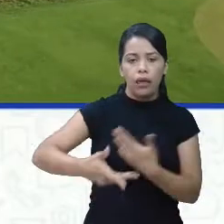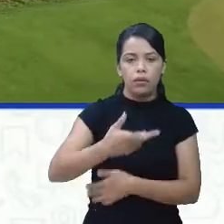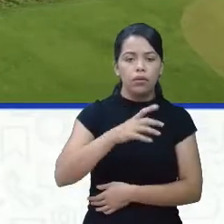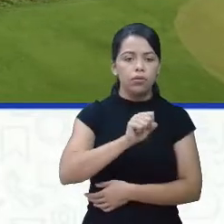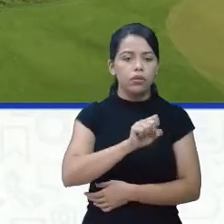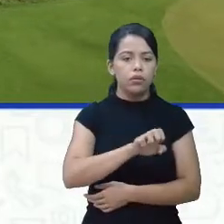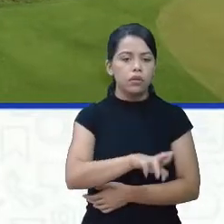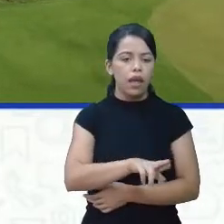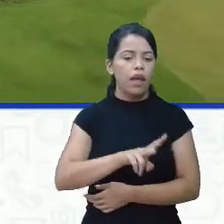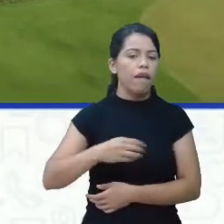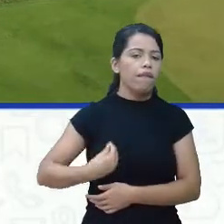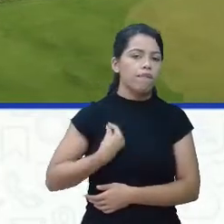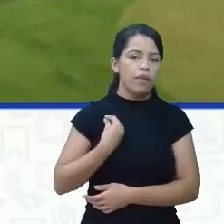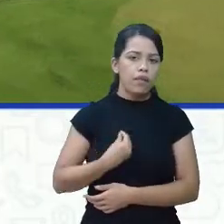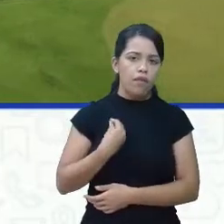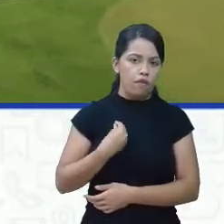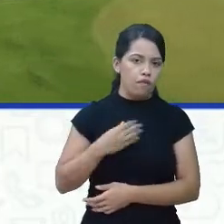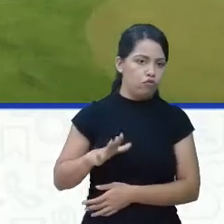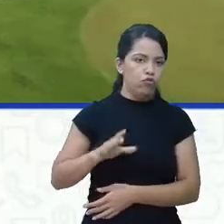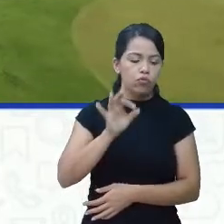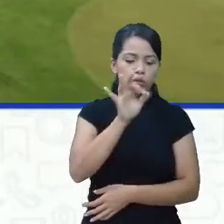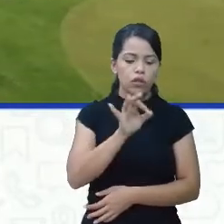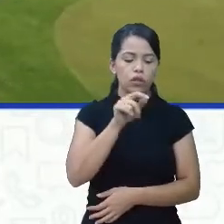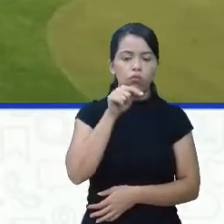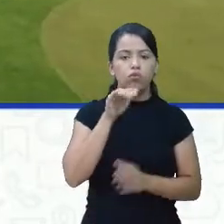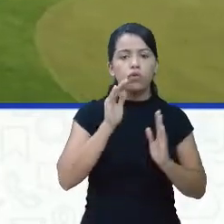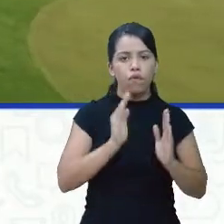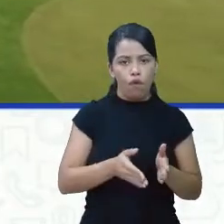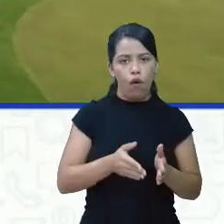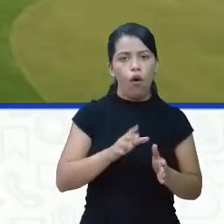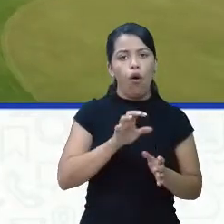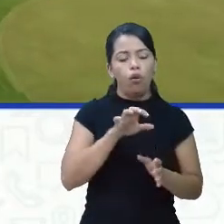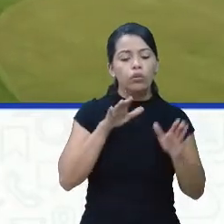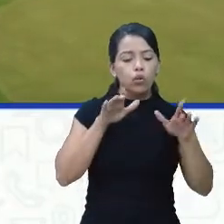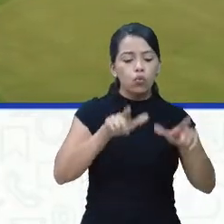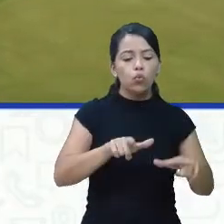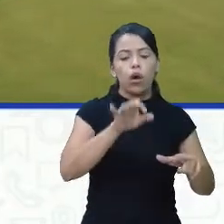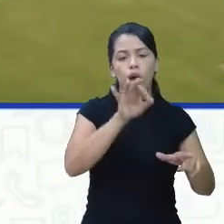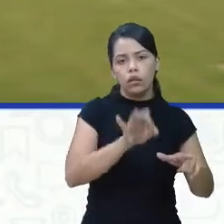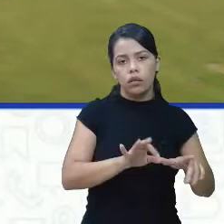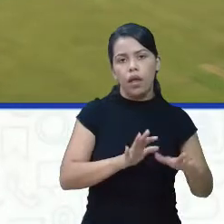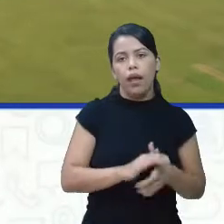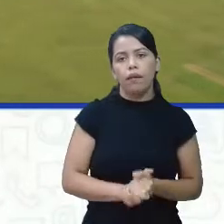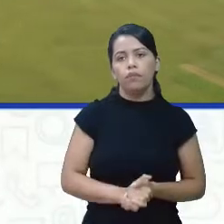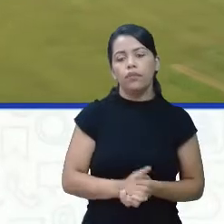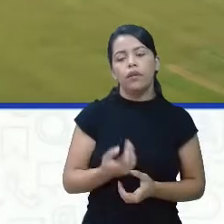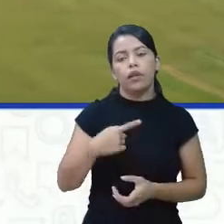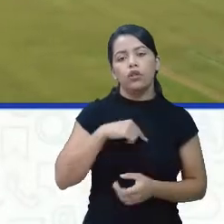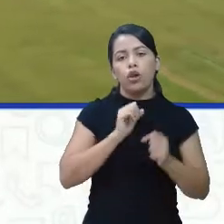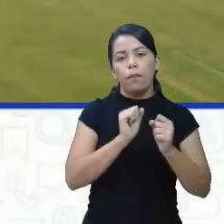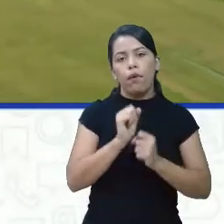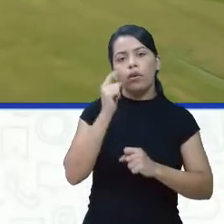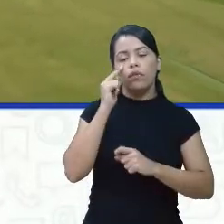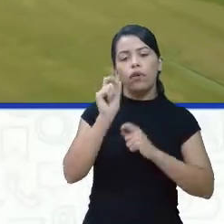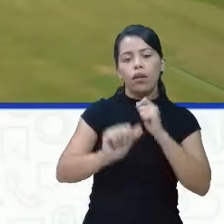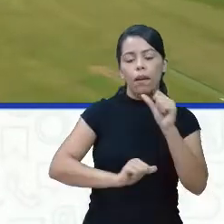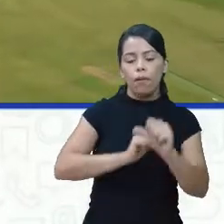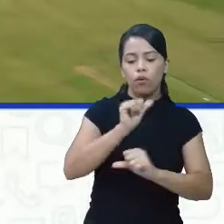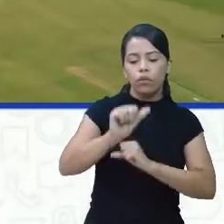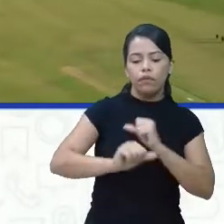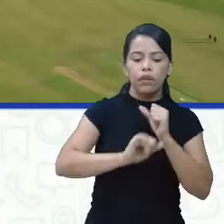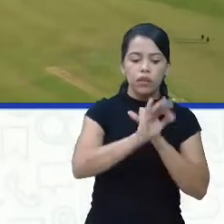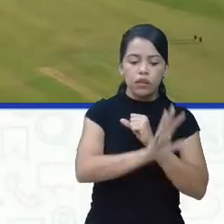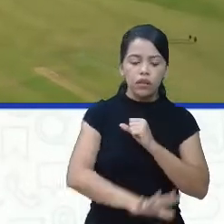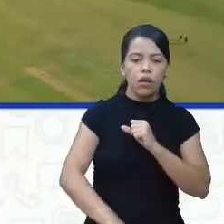determinado ecossistema. Podemos mapear a evolução, a degradação, a modificação da